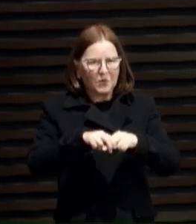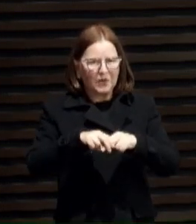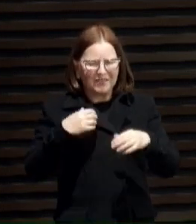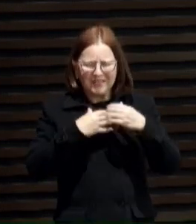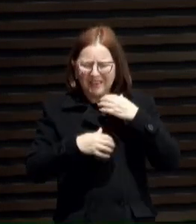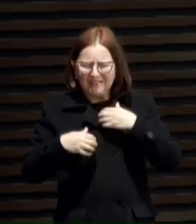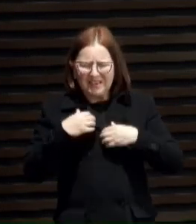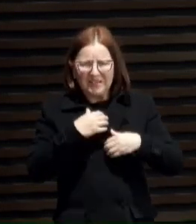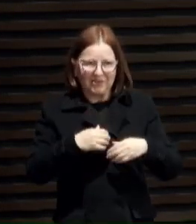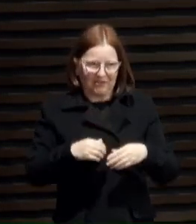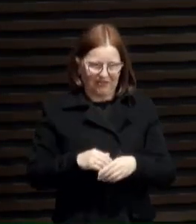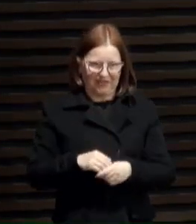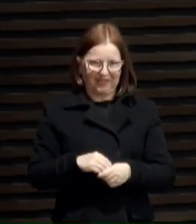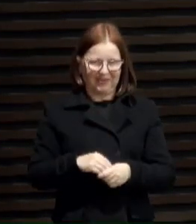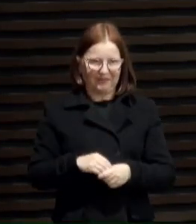sofriam.